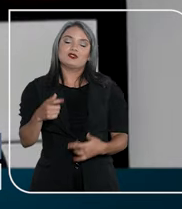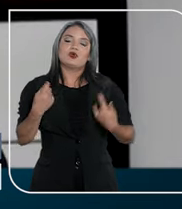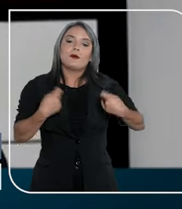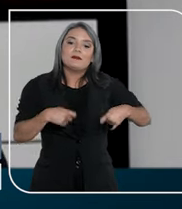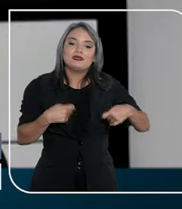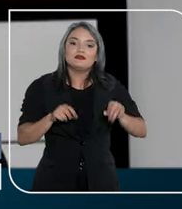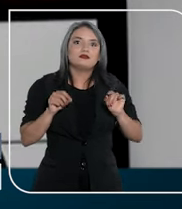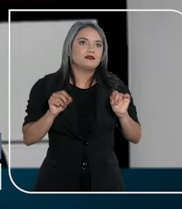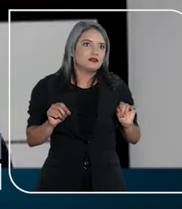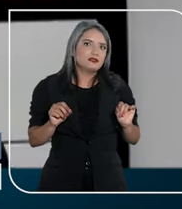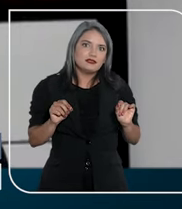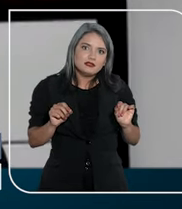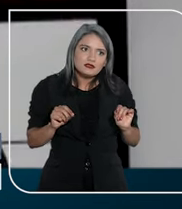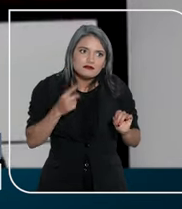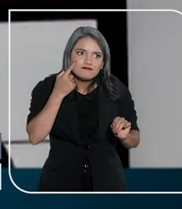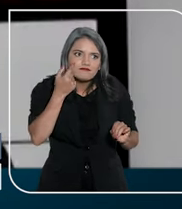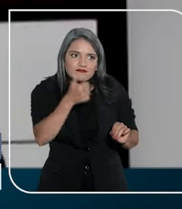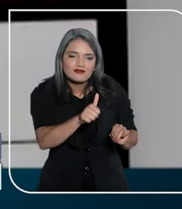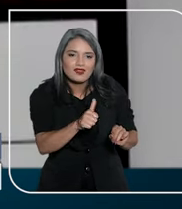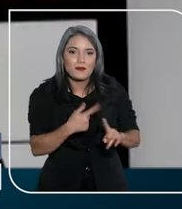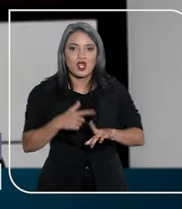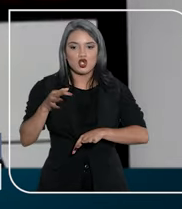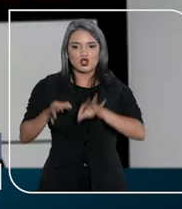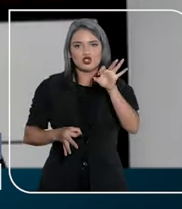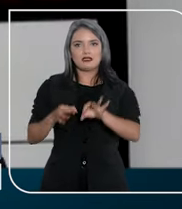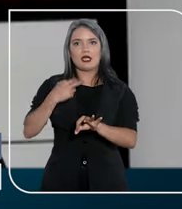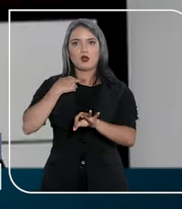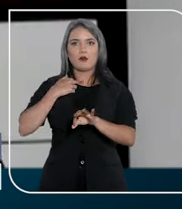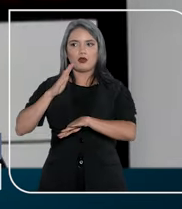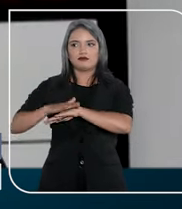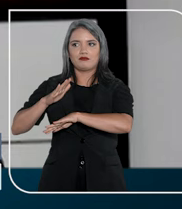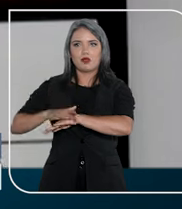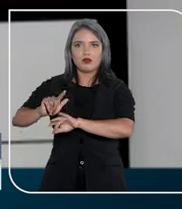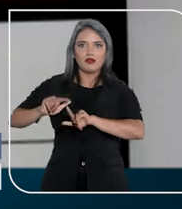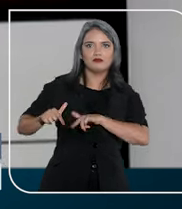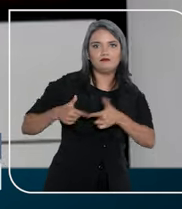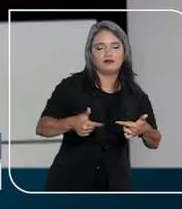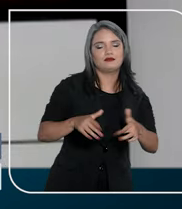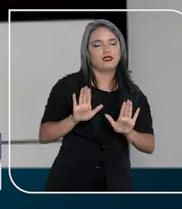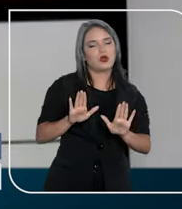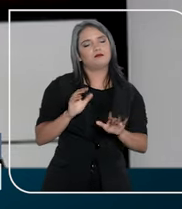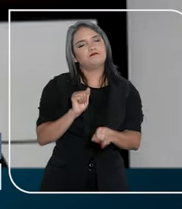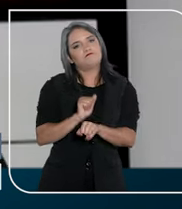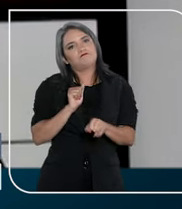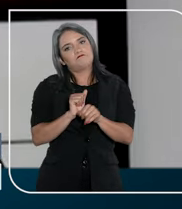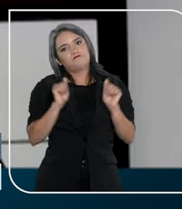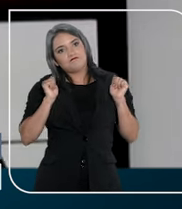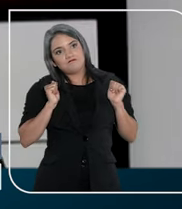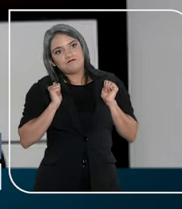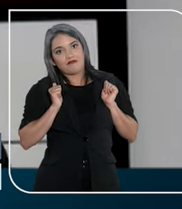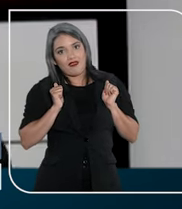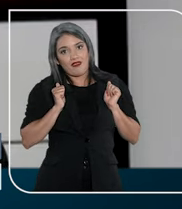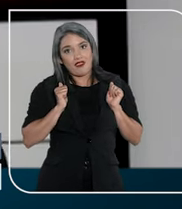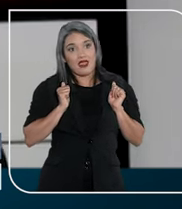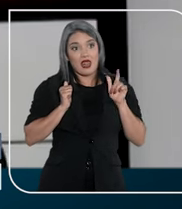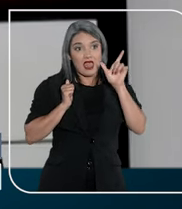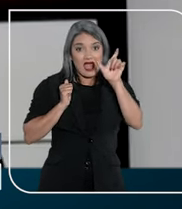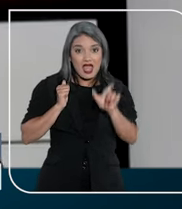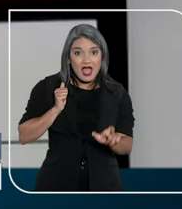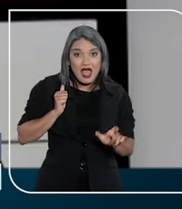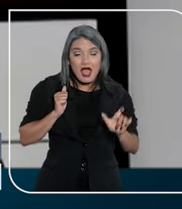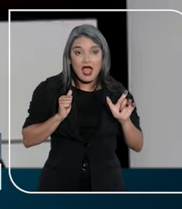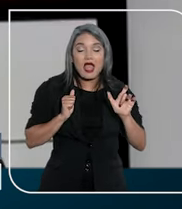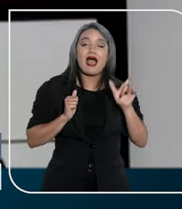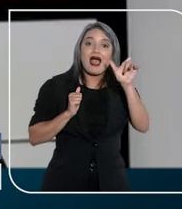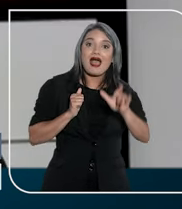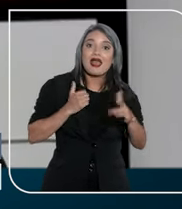inerte. Ele não vai provocar, ele tem que ser provocado. Então, cabe ao candidato, por meio do seu advogado, trazer essas informações